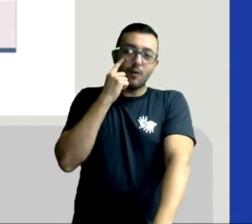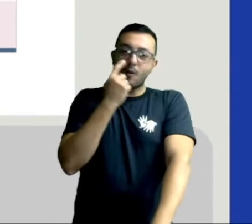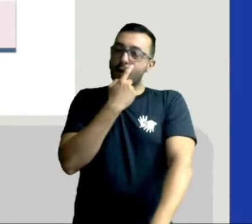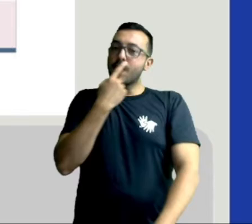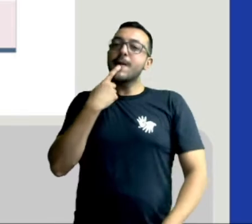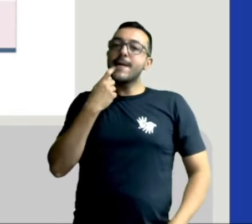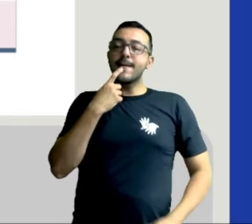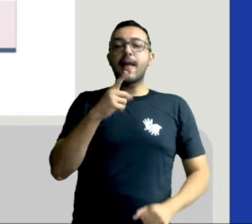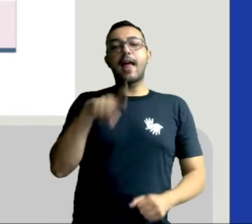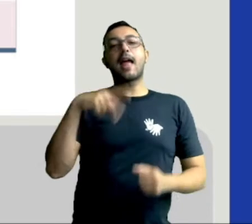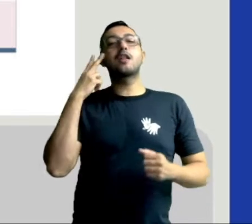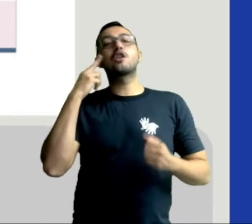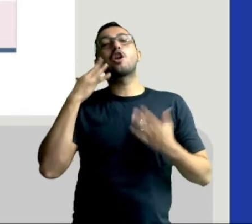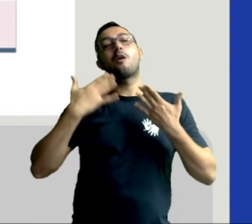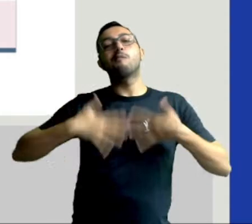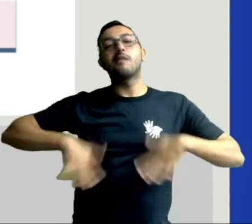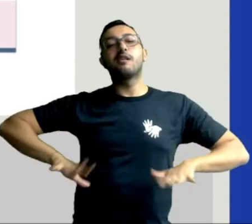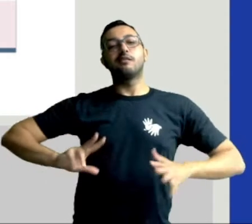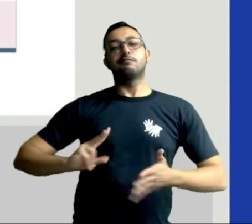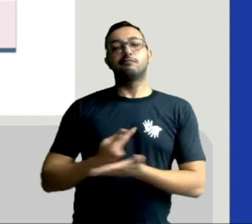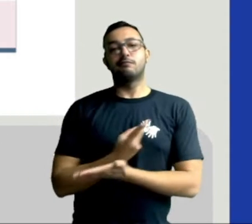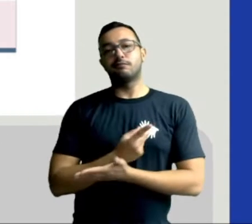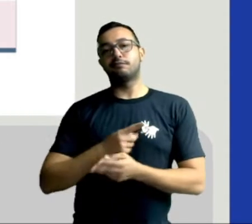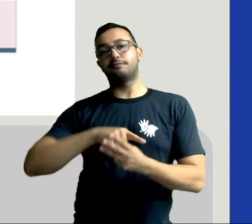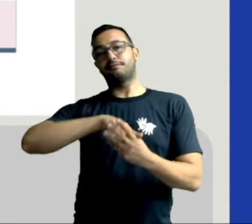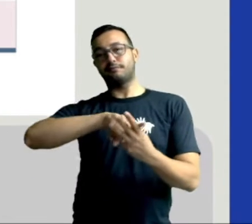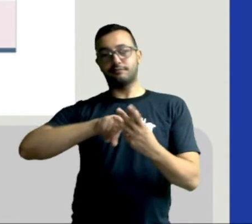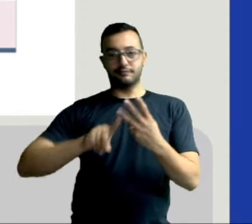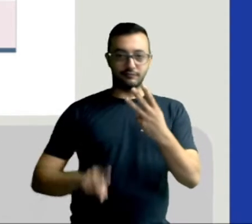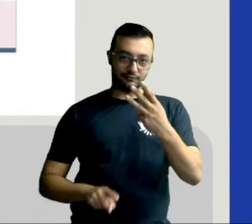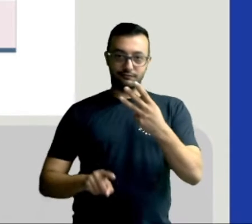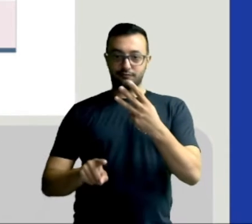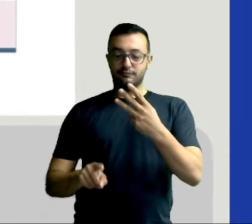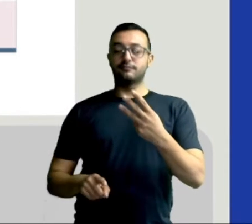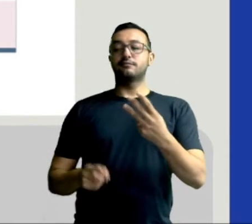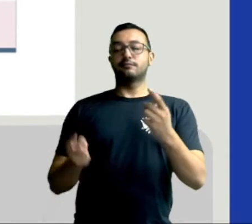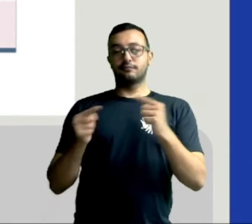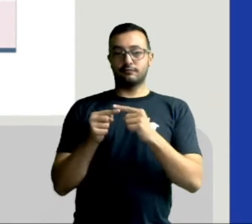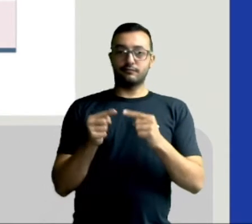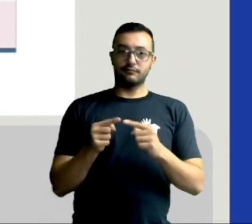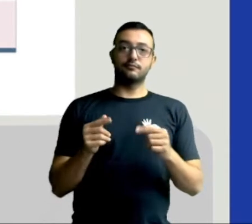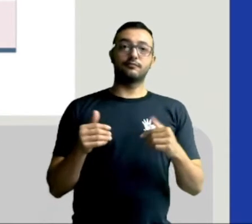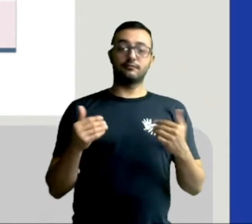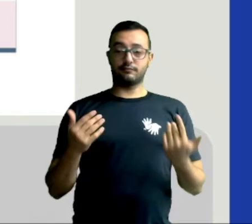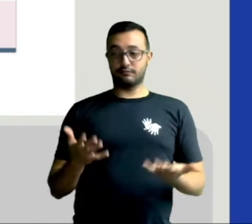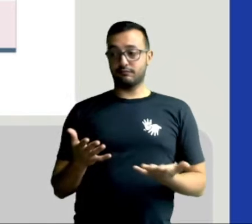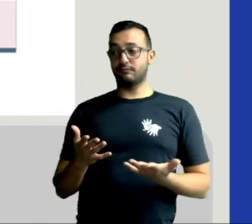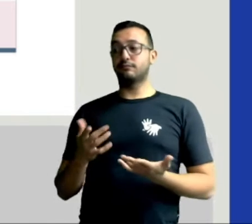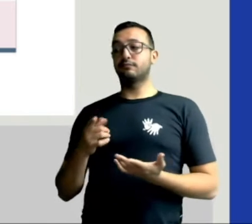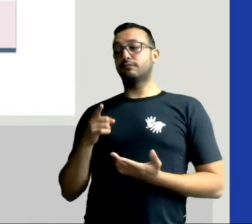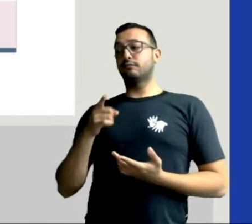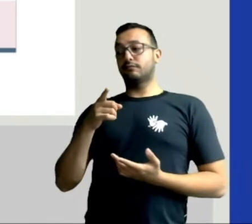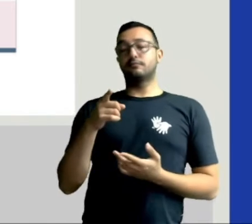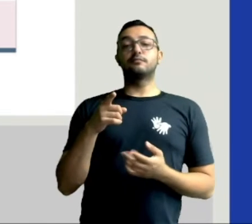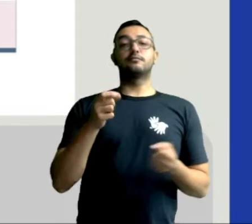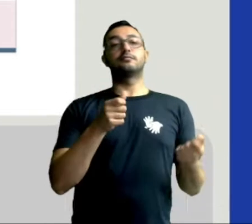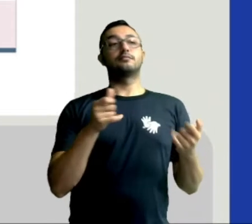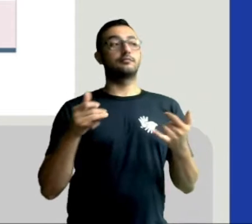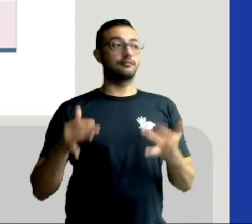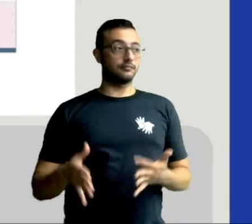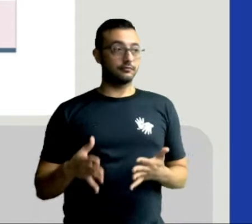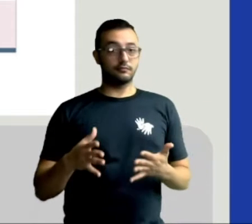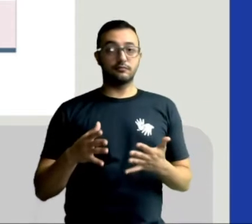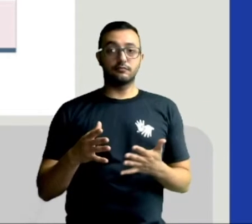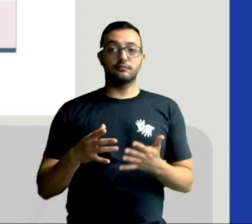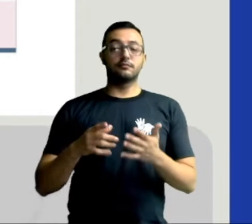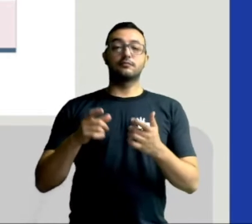são sintomas comuns às 3 arboviroses. Então, ao você somente relatar em